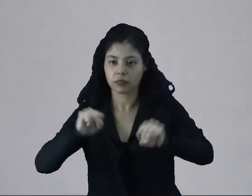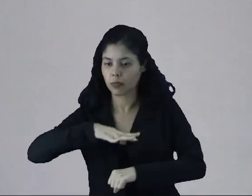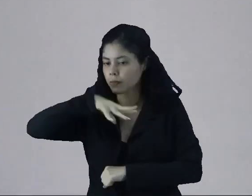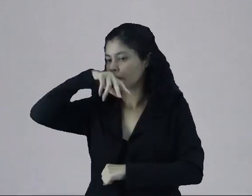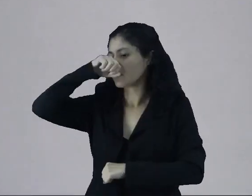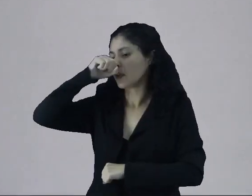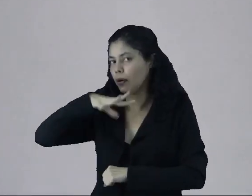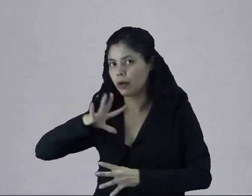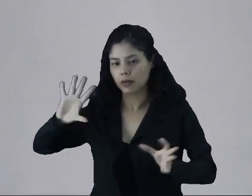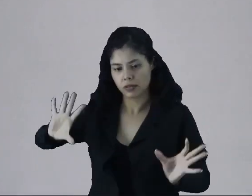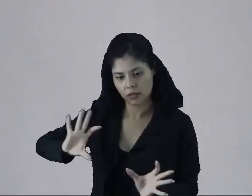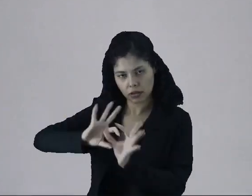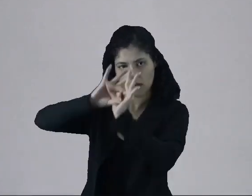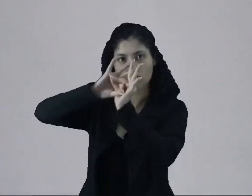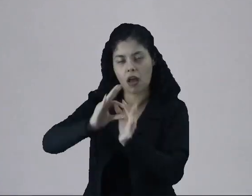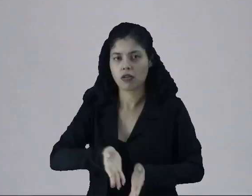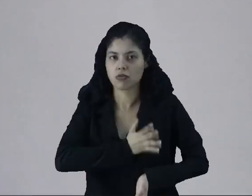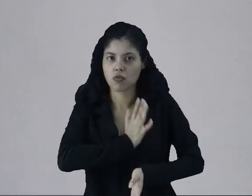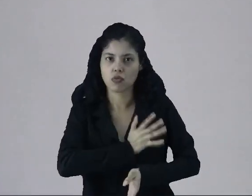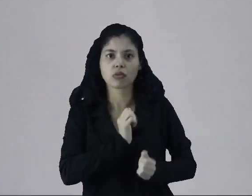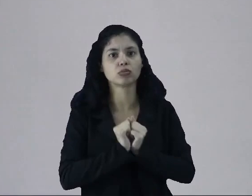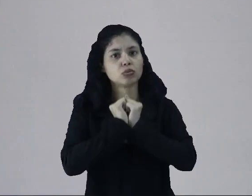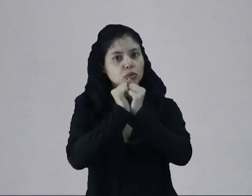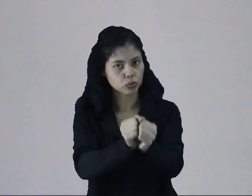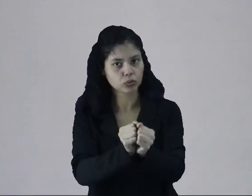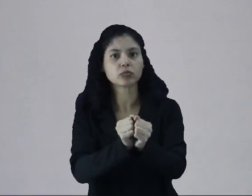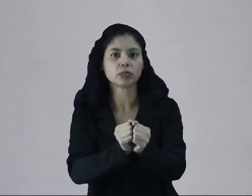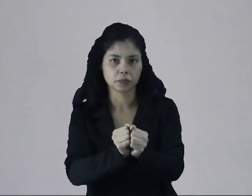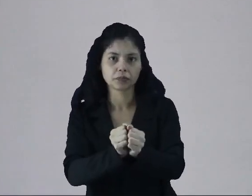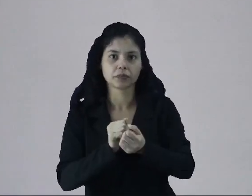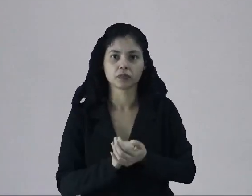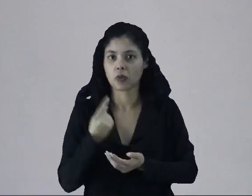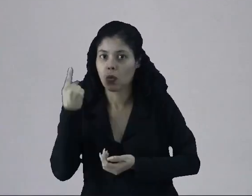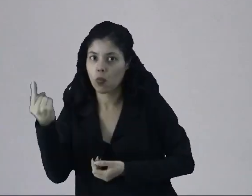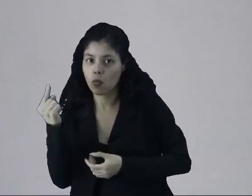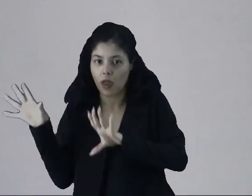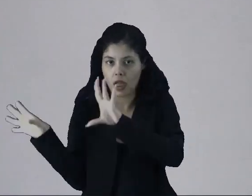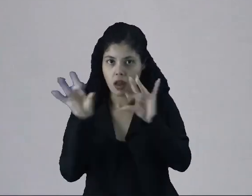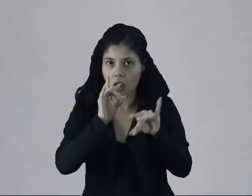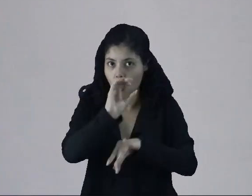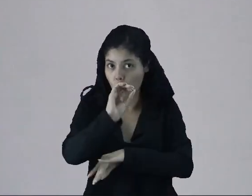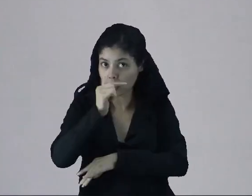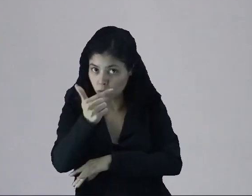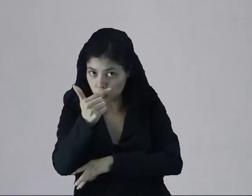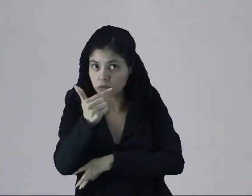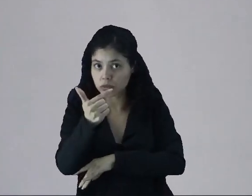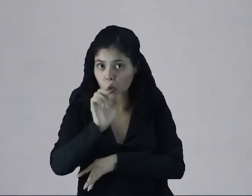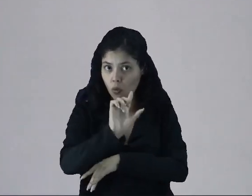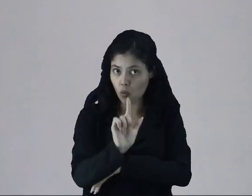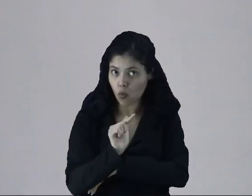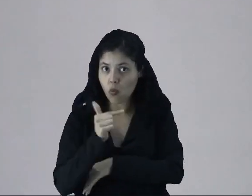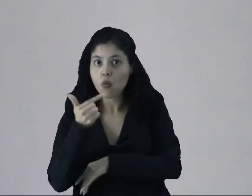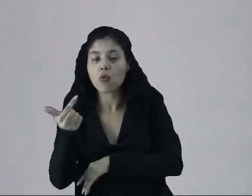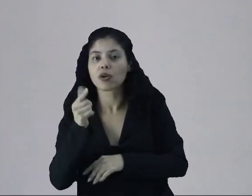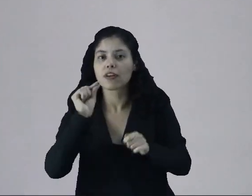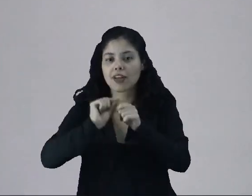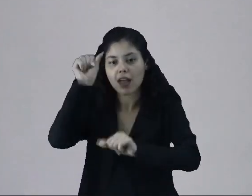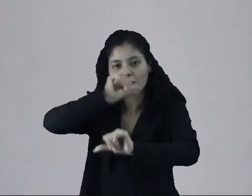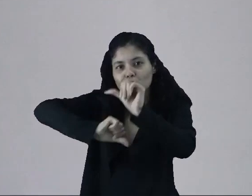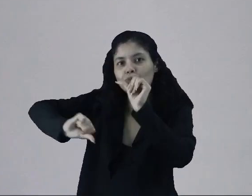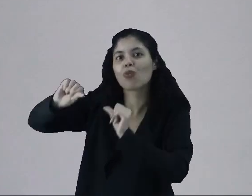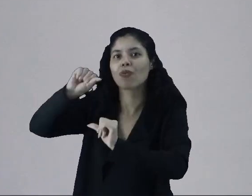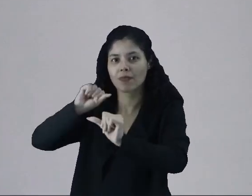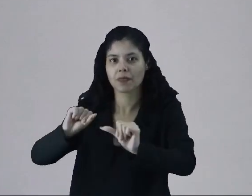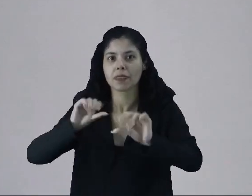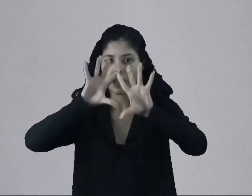respiratório e cardiovascular tem no funcionamento do nosso corpo. Né? Um vai estar levando oxigênio e o outro vai estar fazendo as trocas gasosas